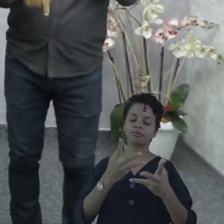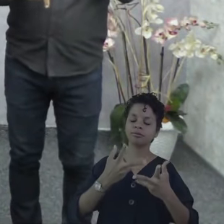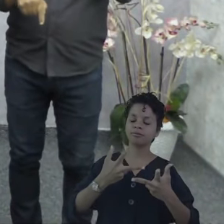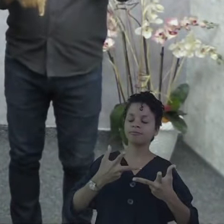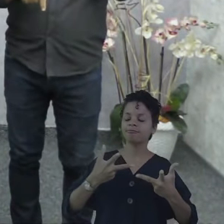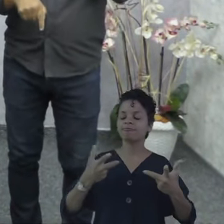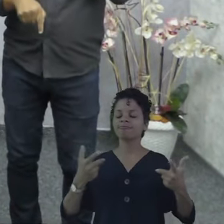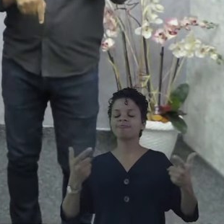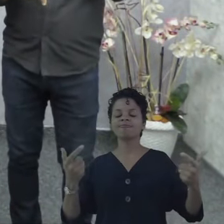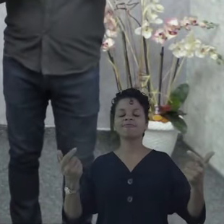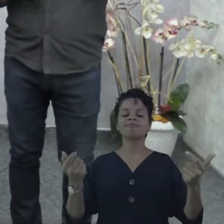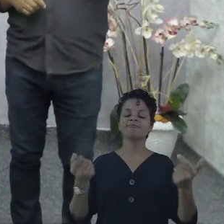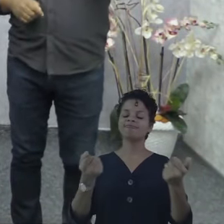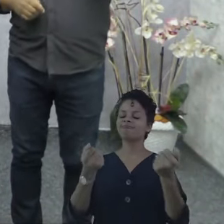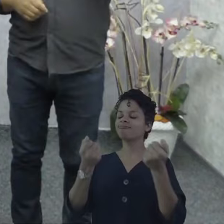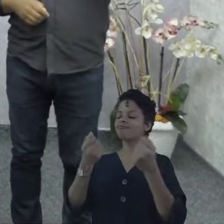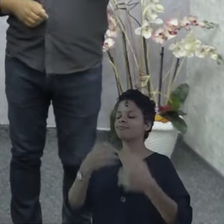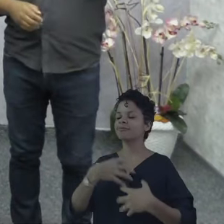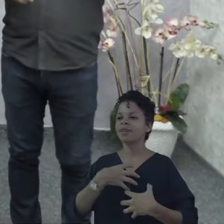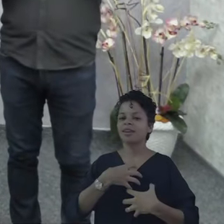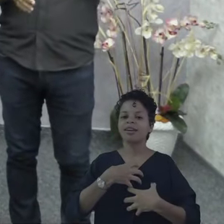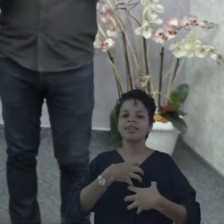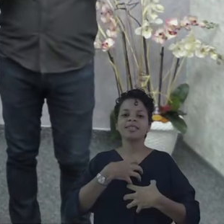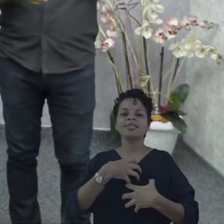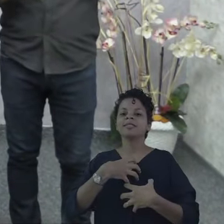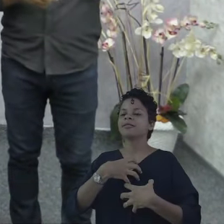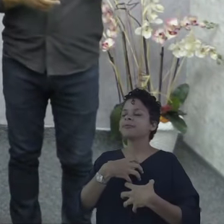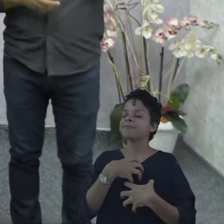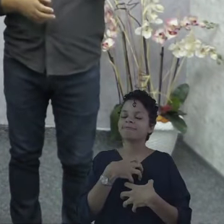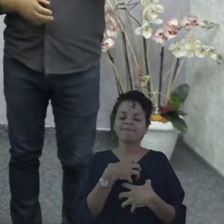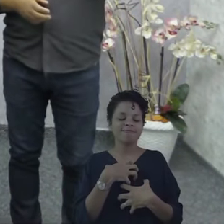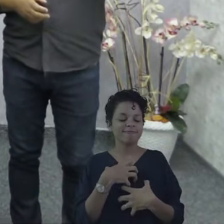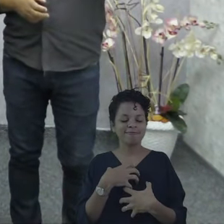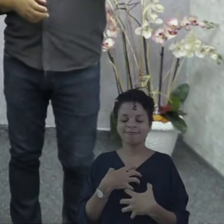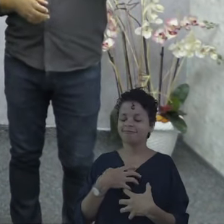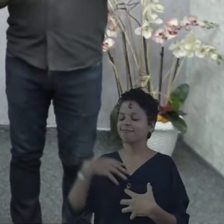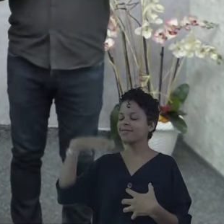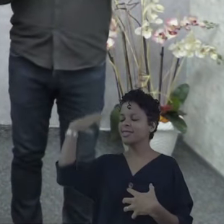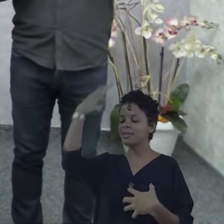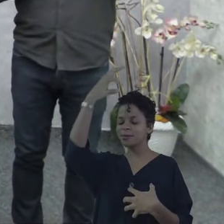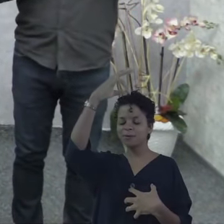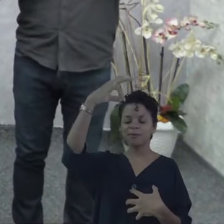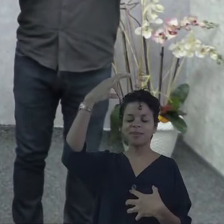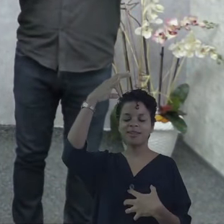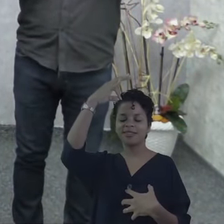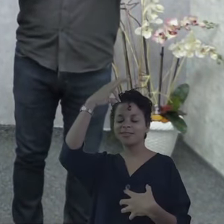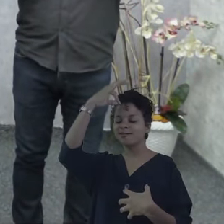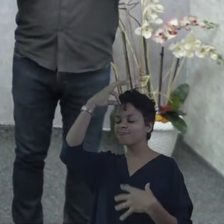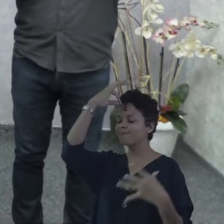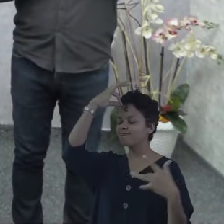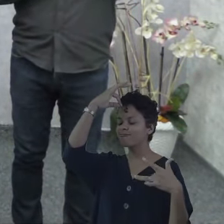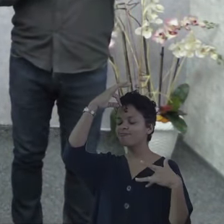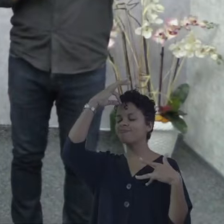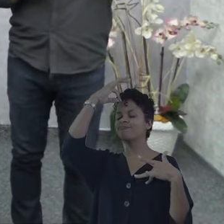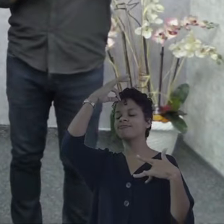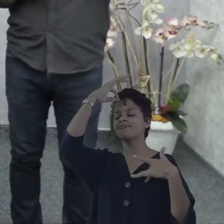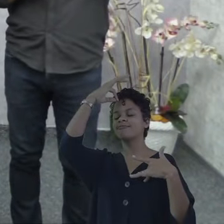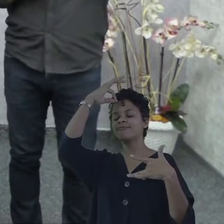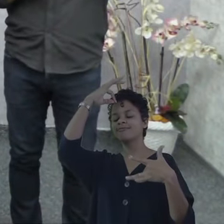Neste lugar vai se encher do